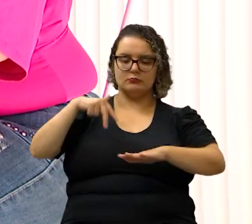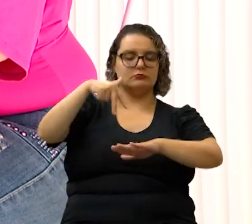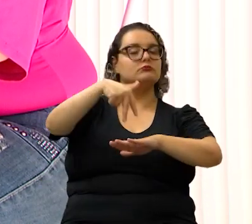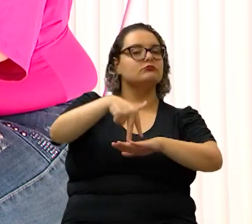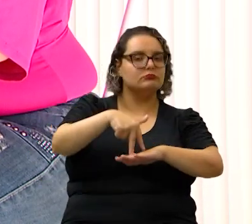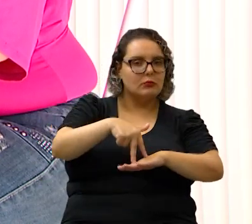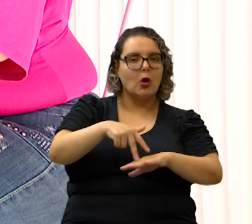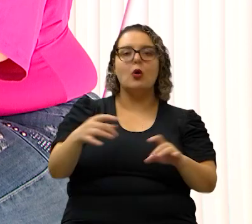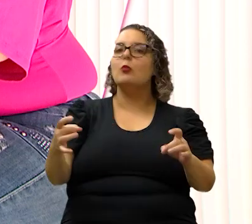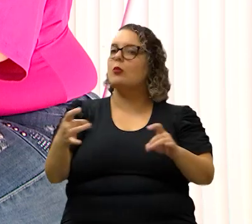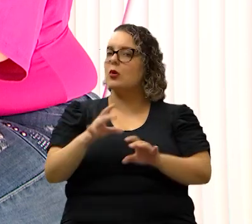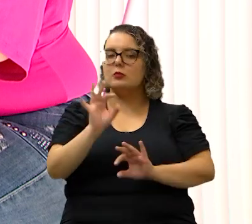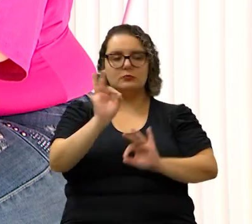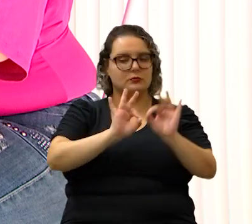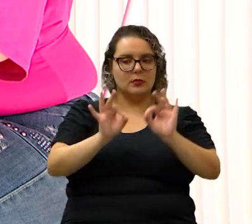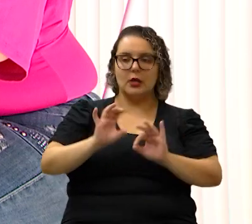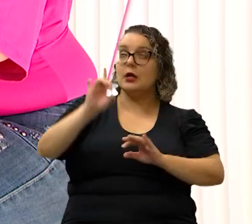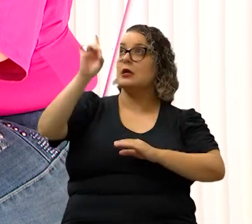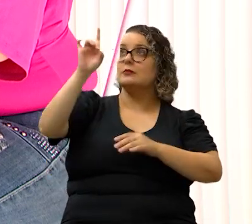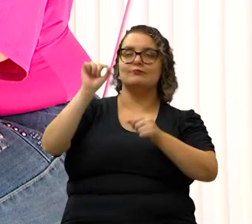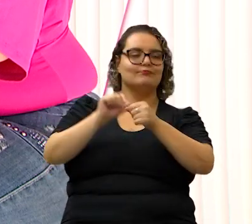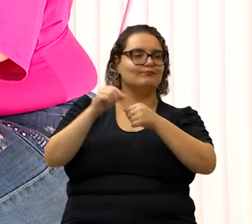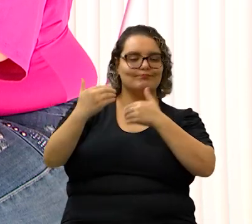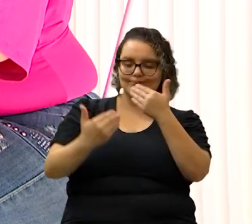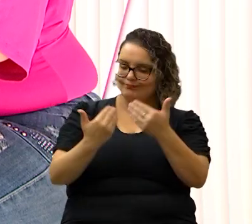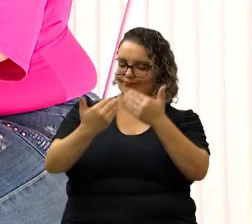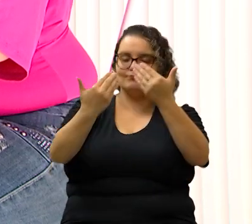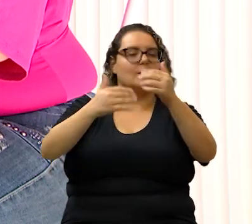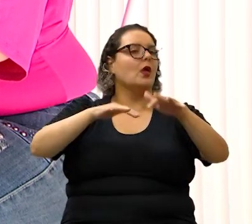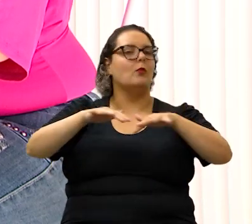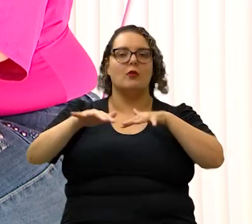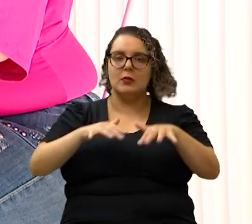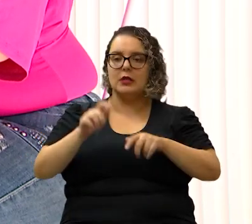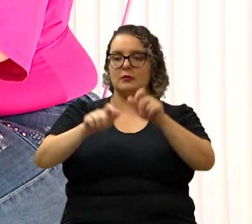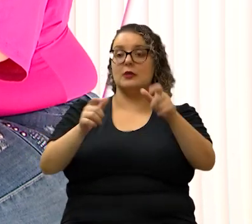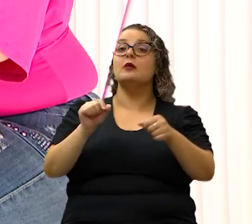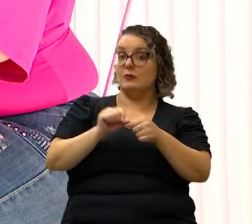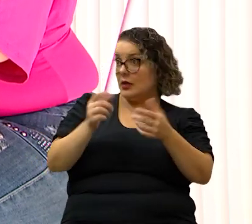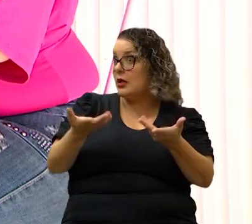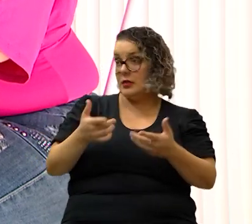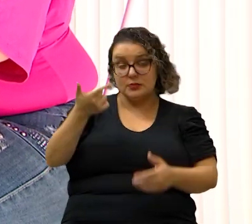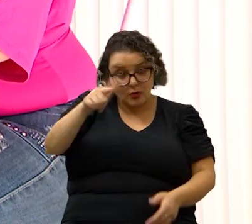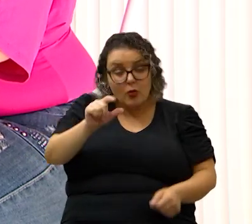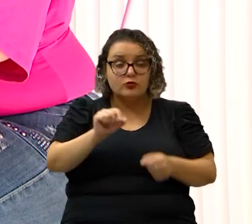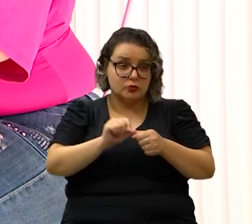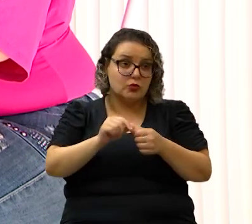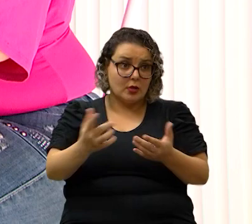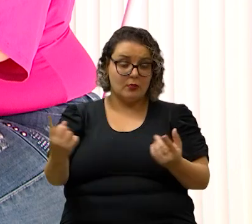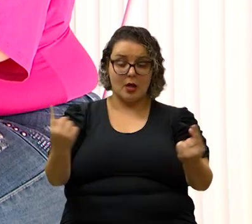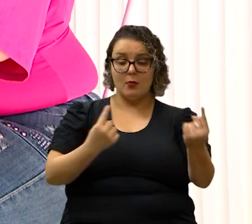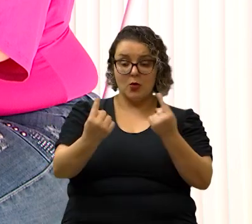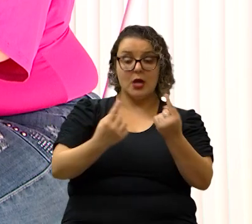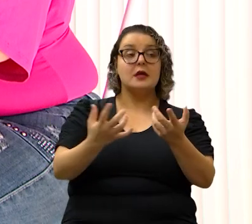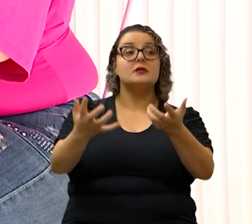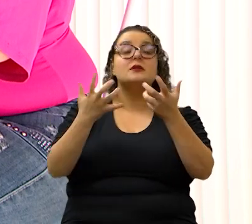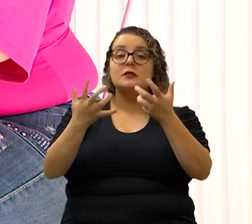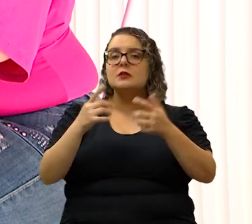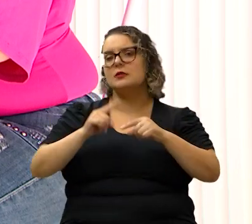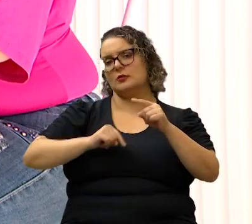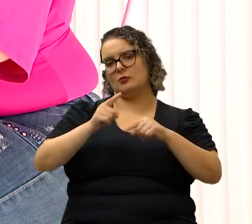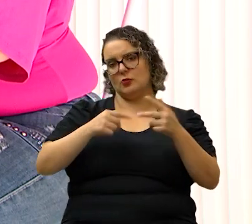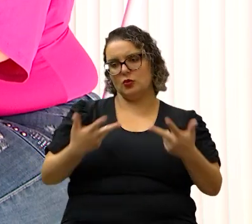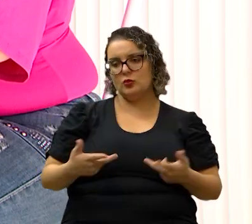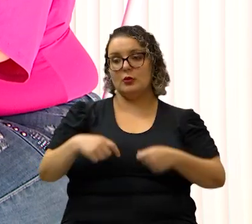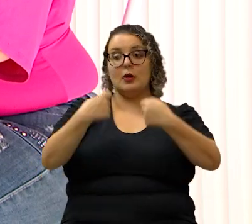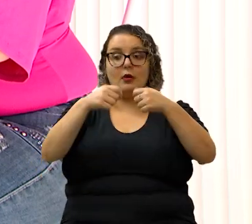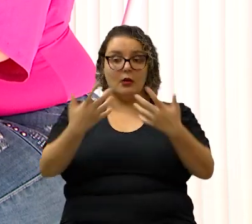Me coloquei à disposição para que Deus fizesse essa obra, movimentasse as pessoas, e Ele fez, e tem feito. Trazendo pessoas que queriam